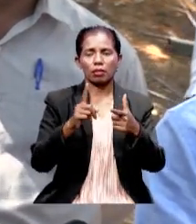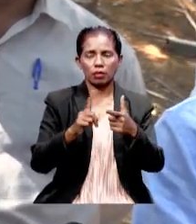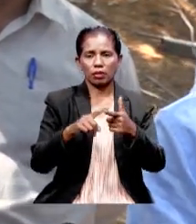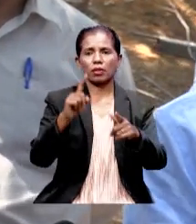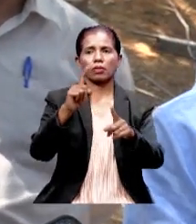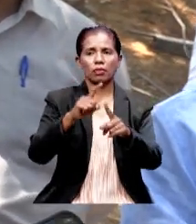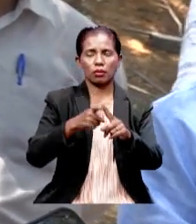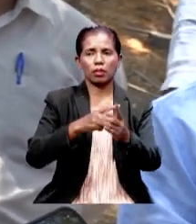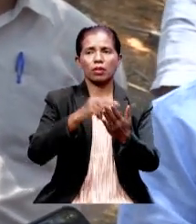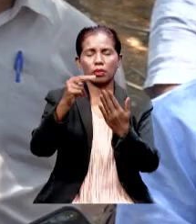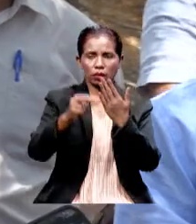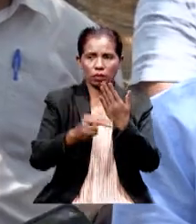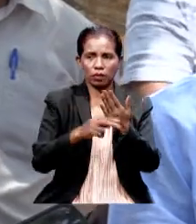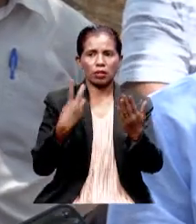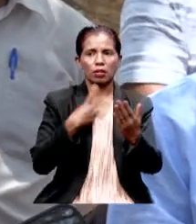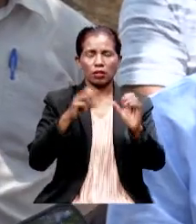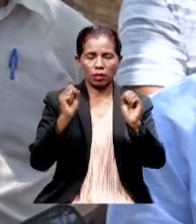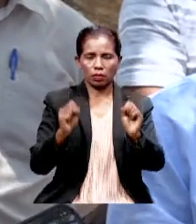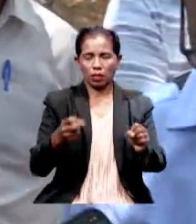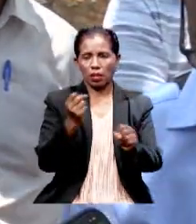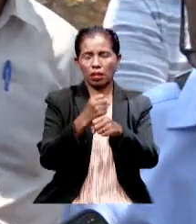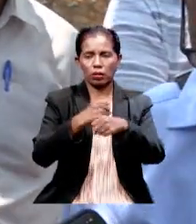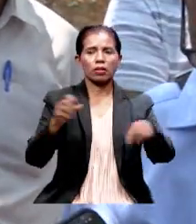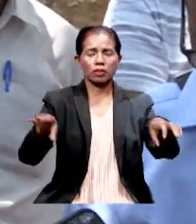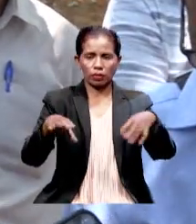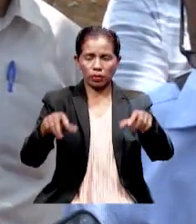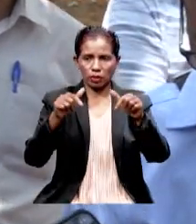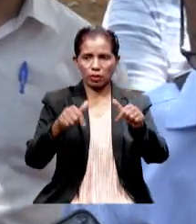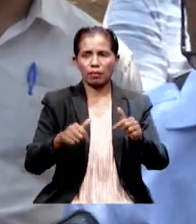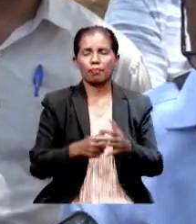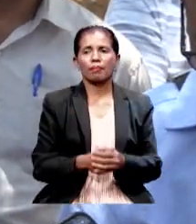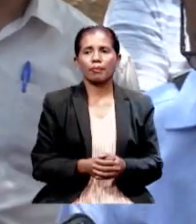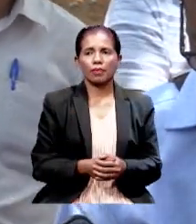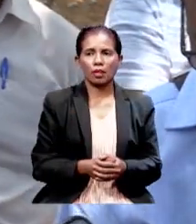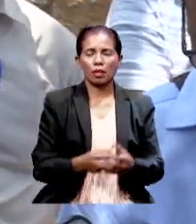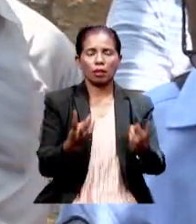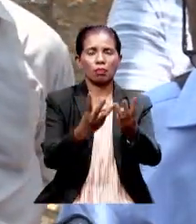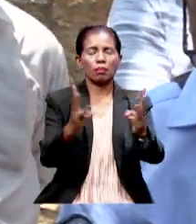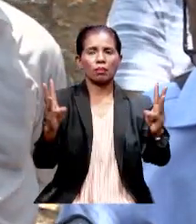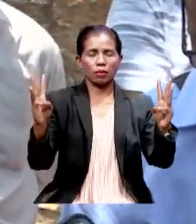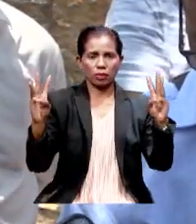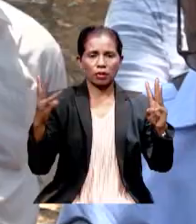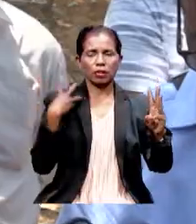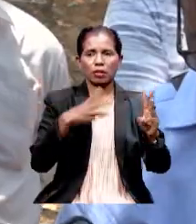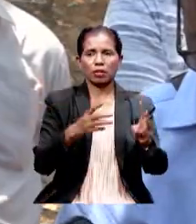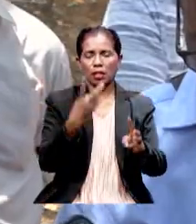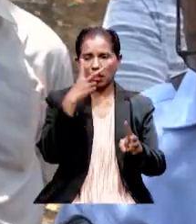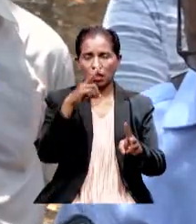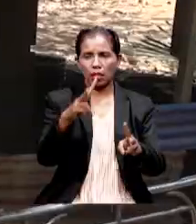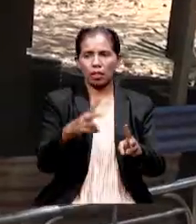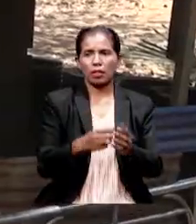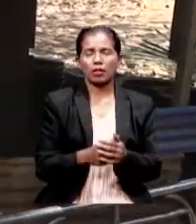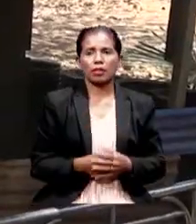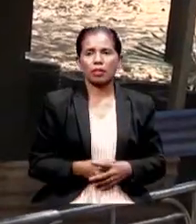fula novembro na Lara ni tabela boca no serviço da né. Moro e net se bok me veita re o lugar rai